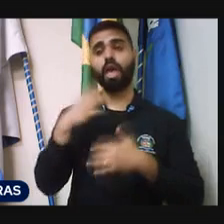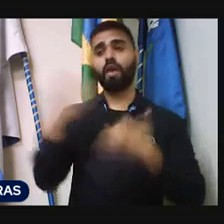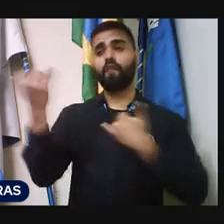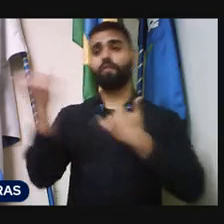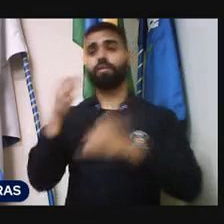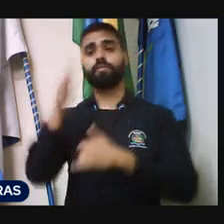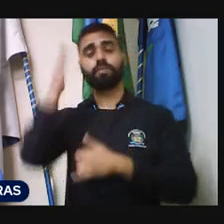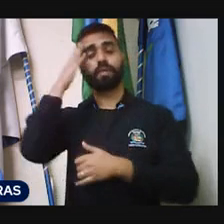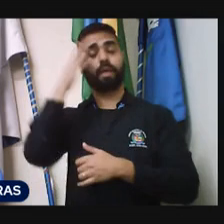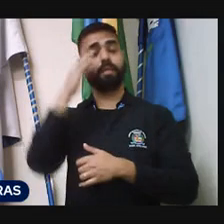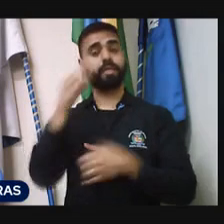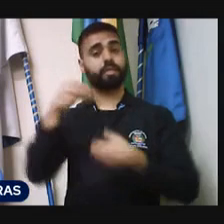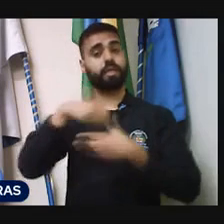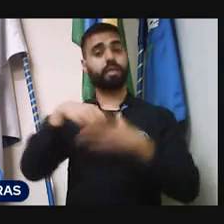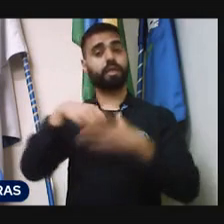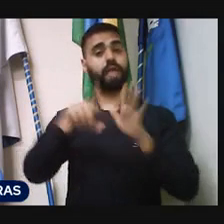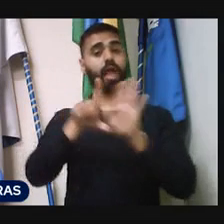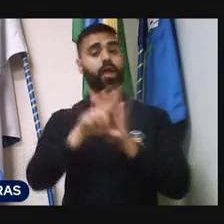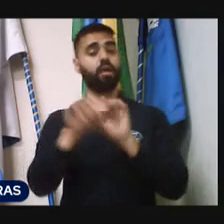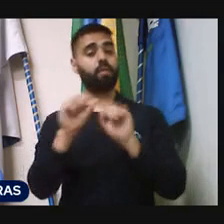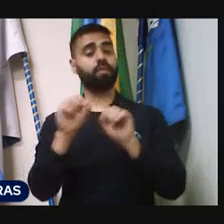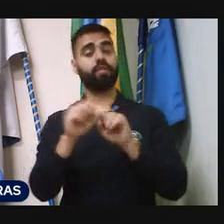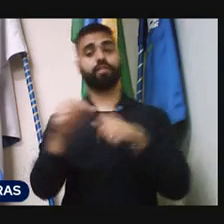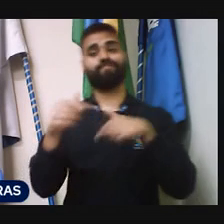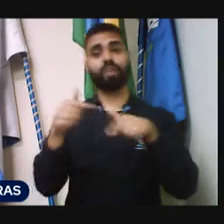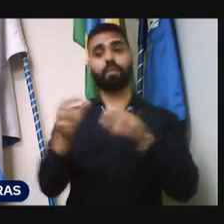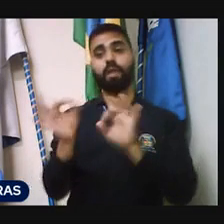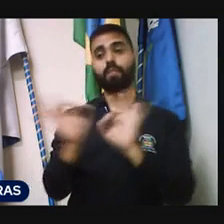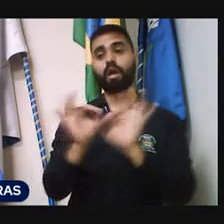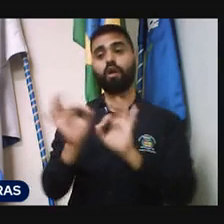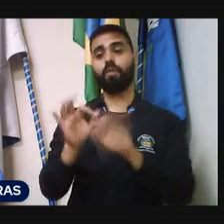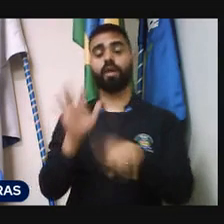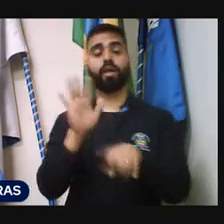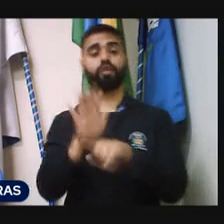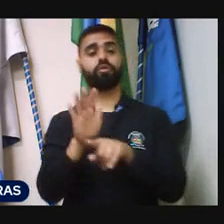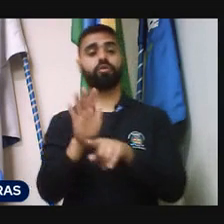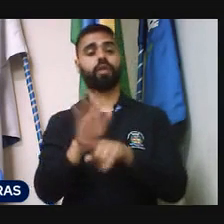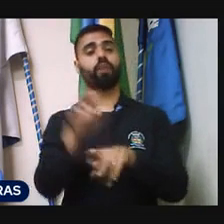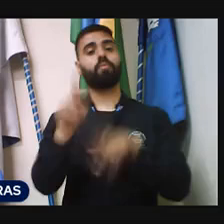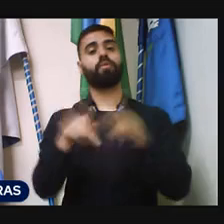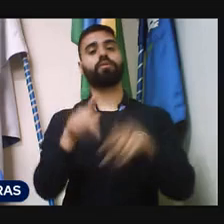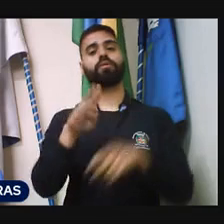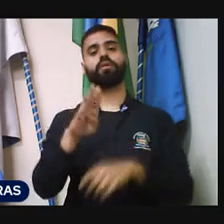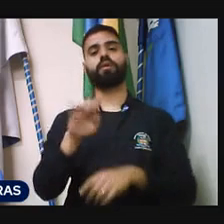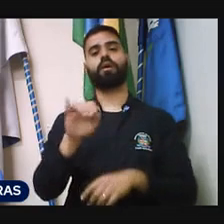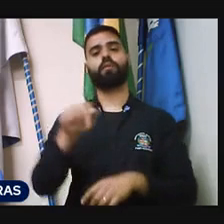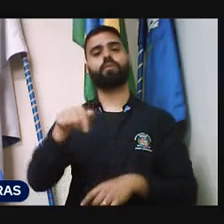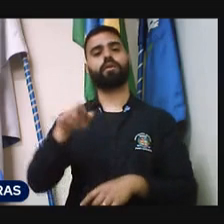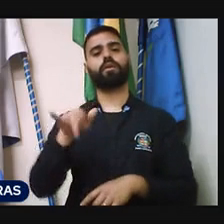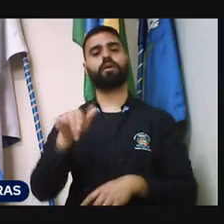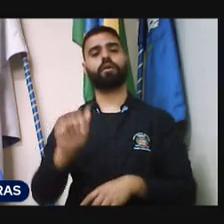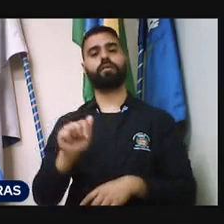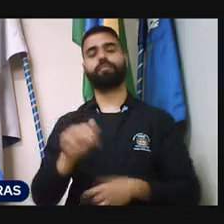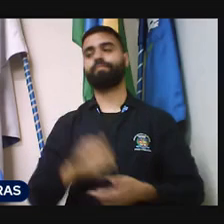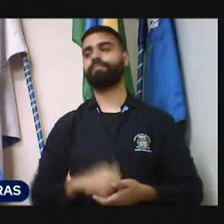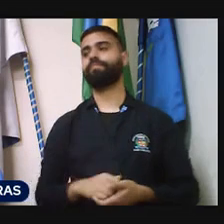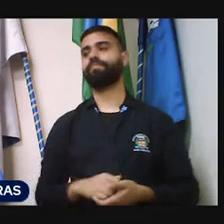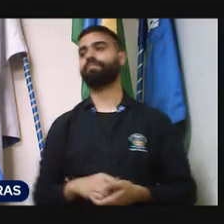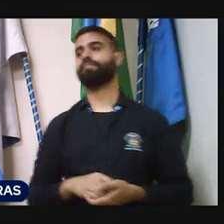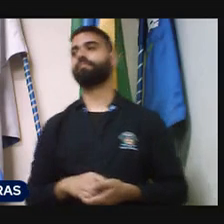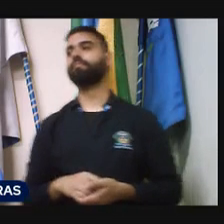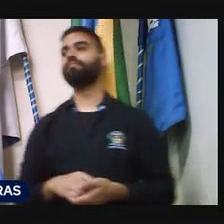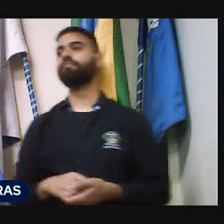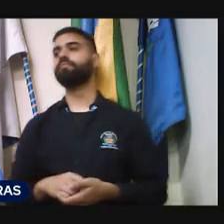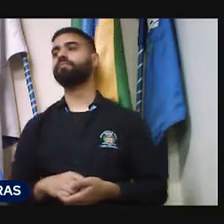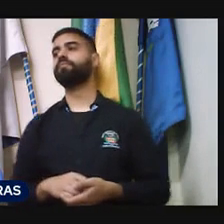possibilidade legal de realização de serviços nesse sentido para a população do bairro biquinho sala das sessões Doze de agosto de